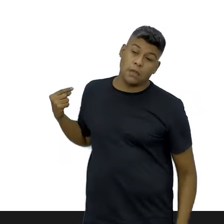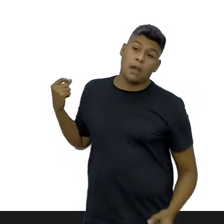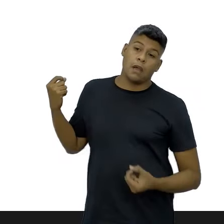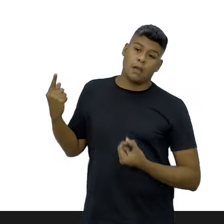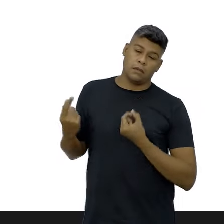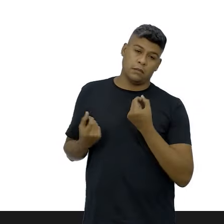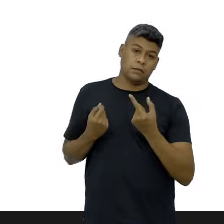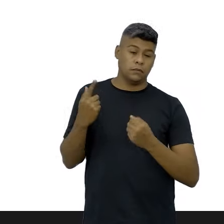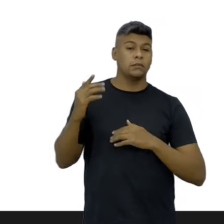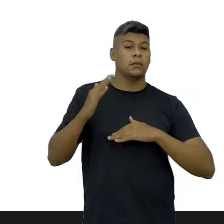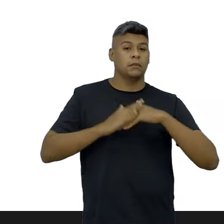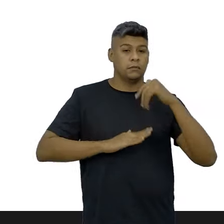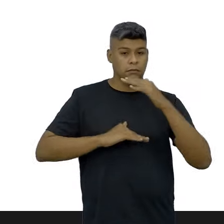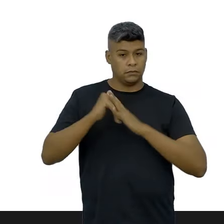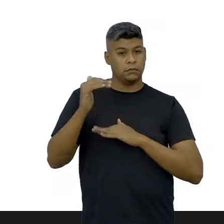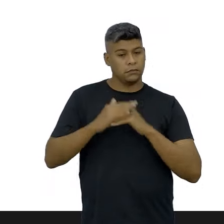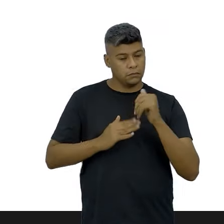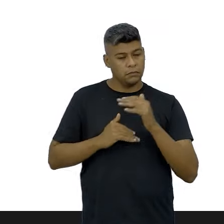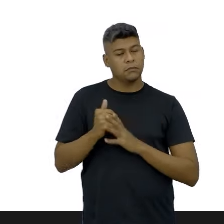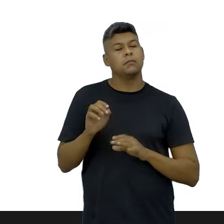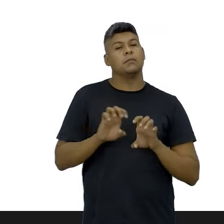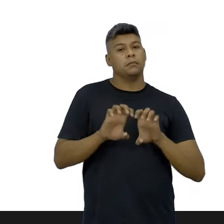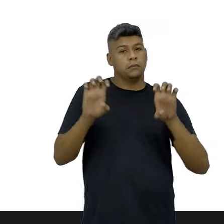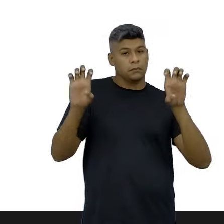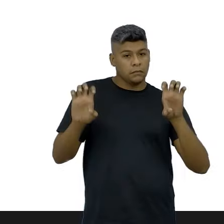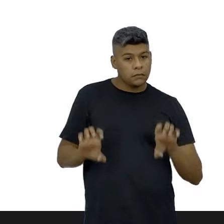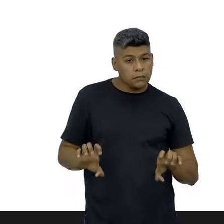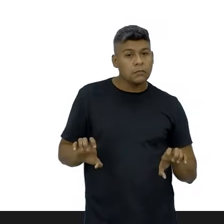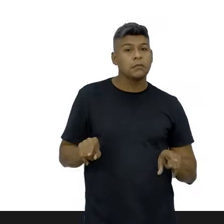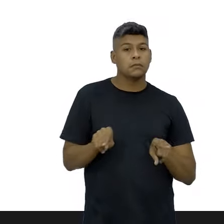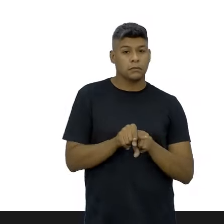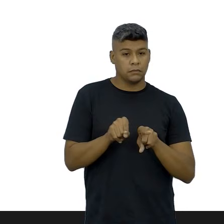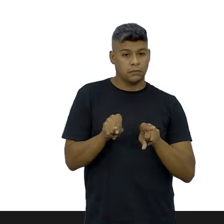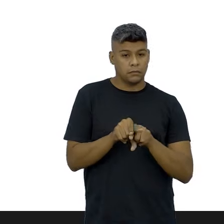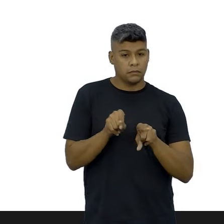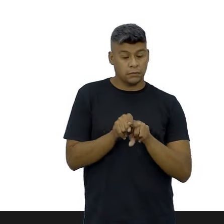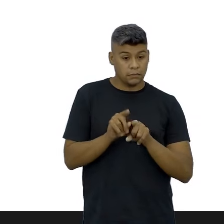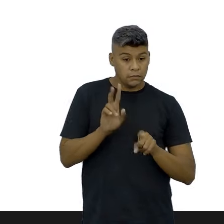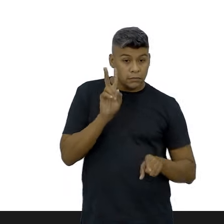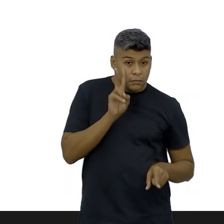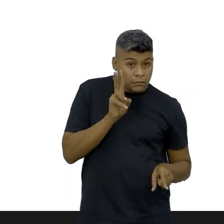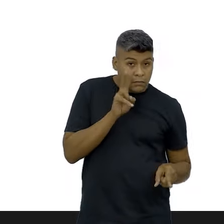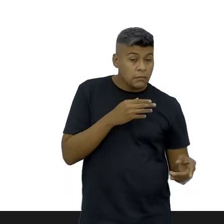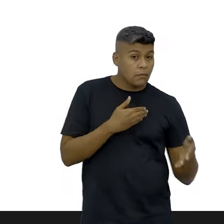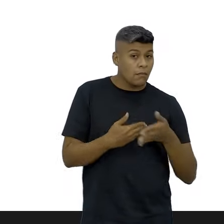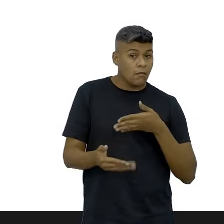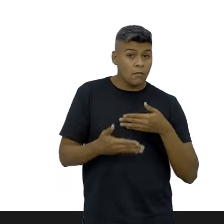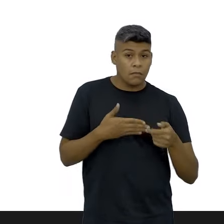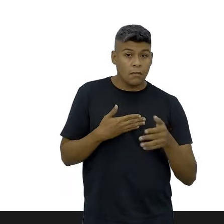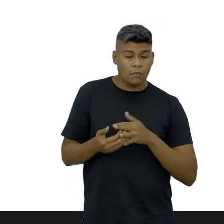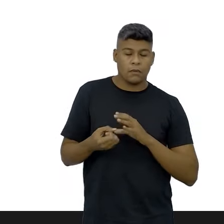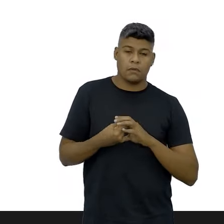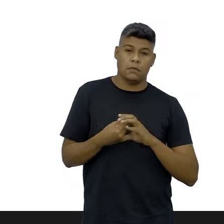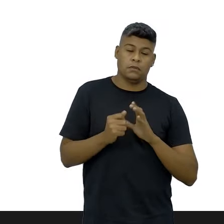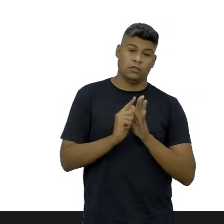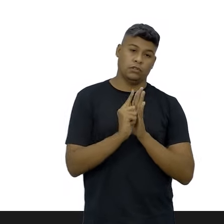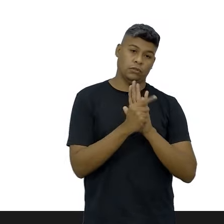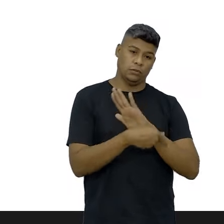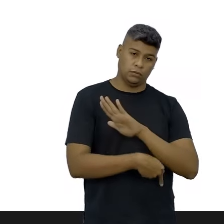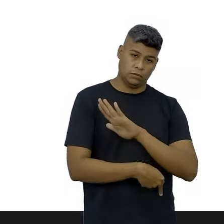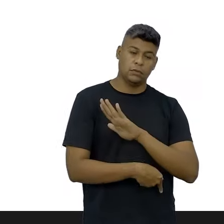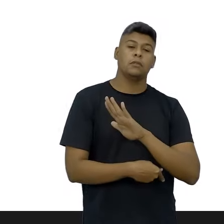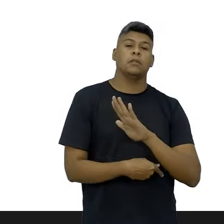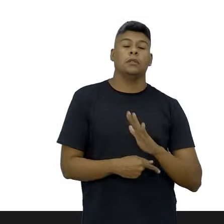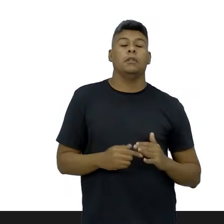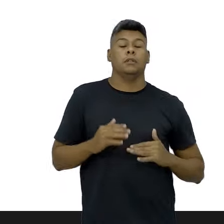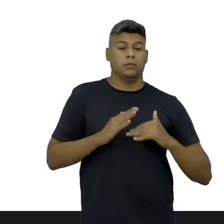algumas habilidades são estruturantes, né, sobretudo essas que se referem aí a qualquer gênero, e são habilidades